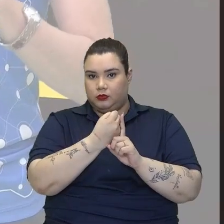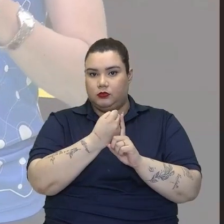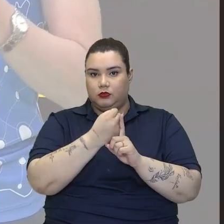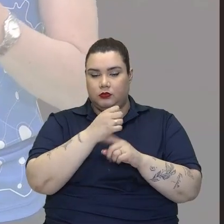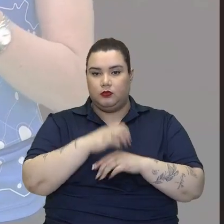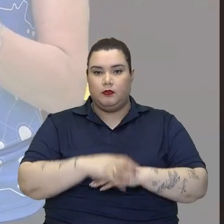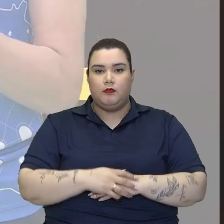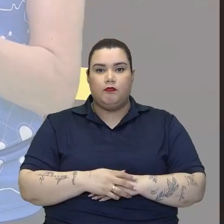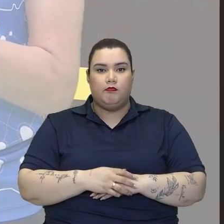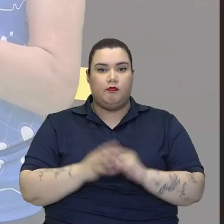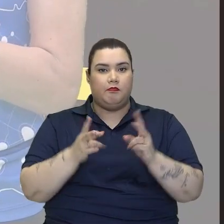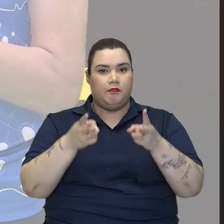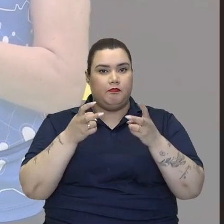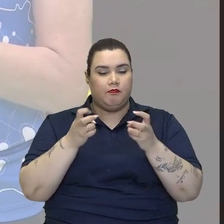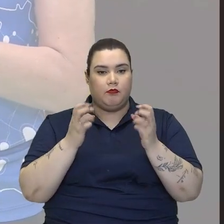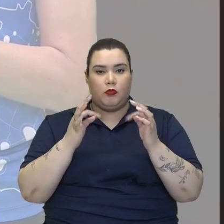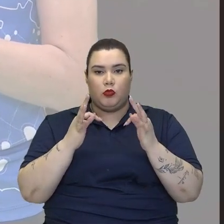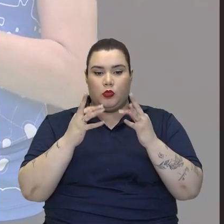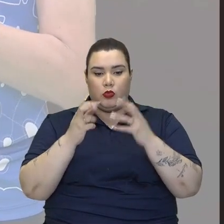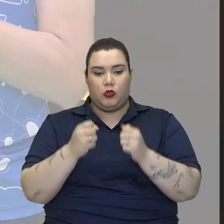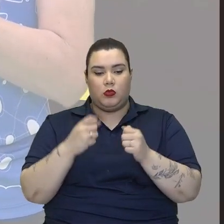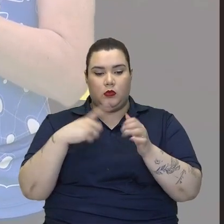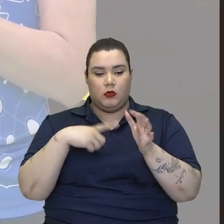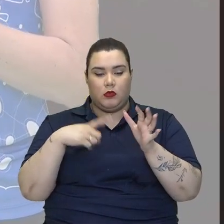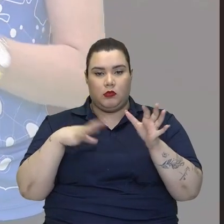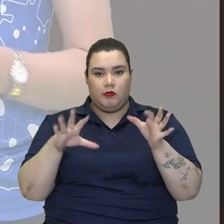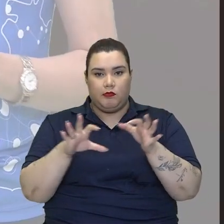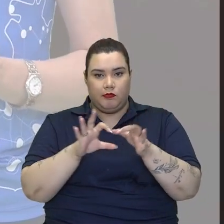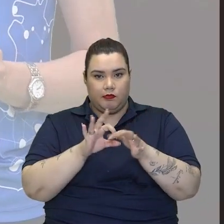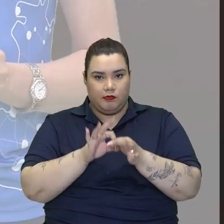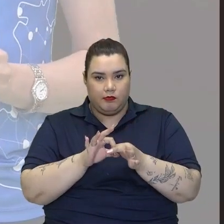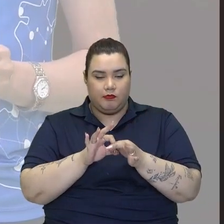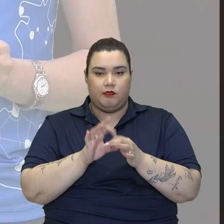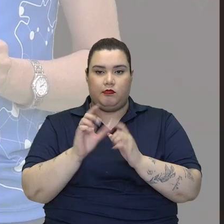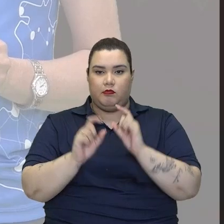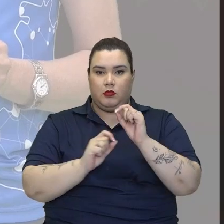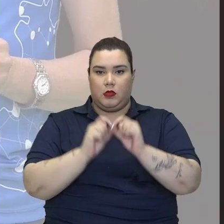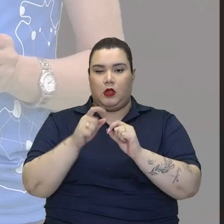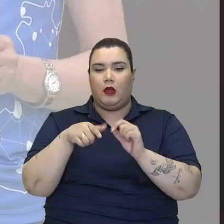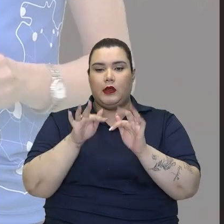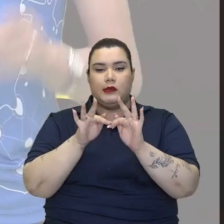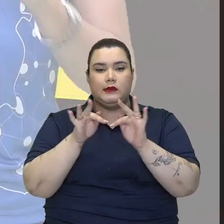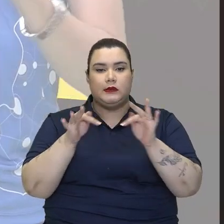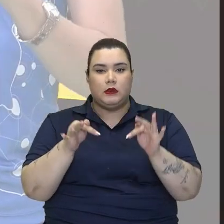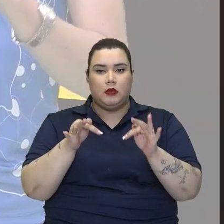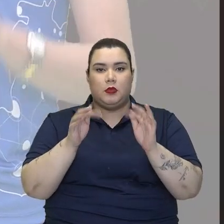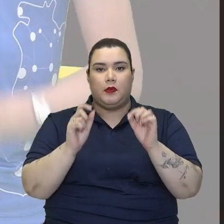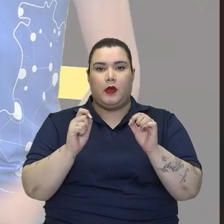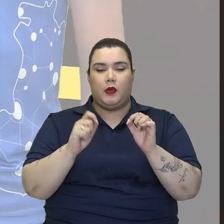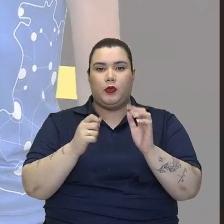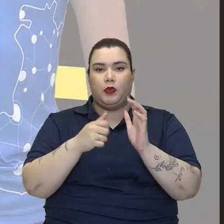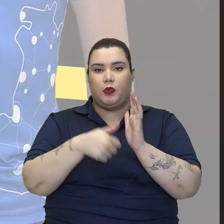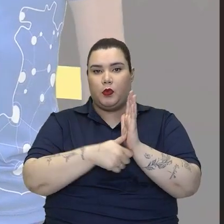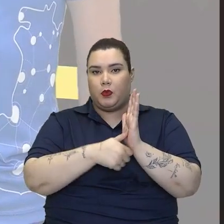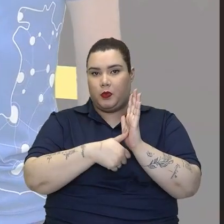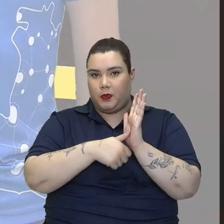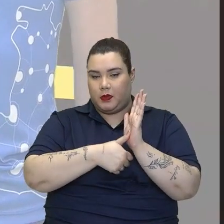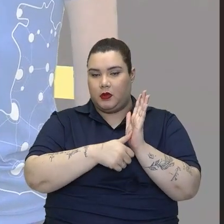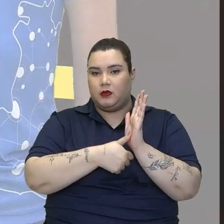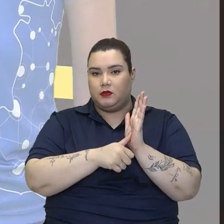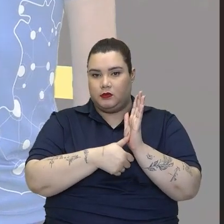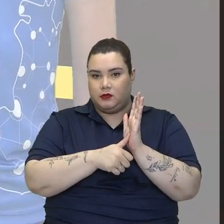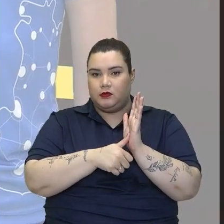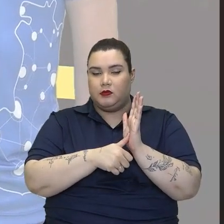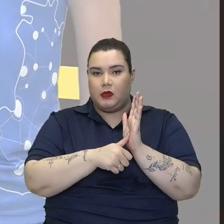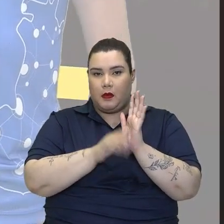como tudo está englobado aí nessa questão de um simples RG, que na verdade não